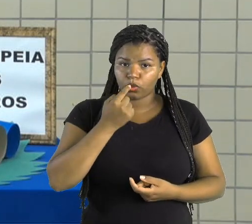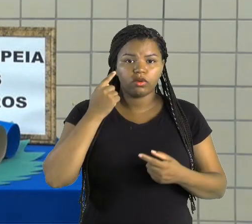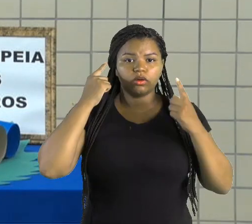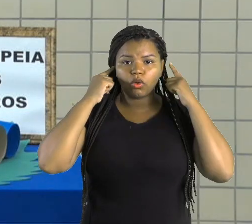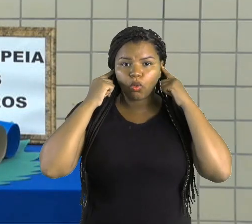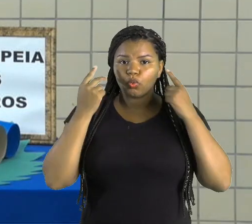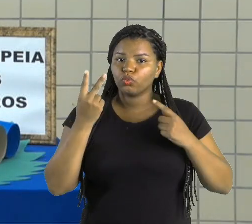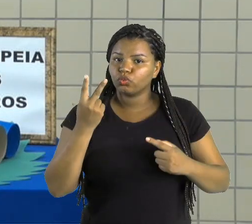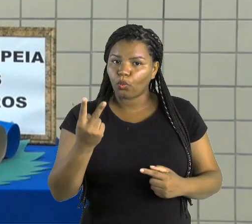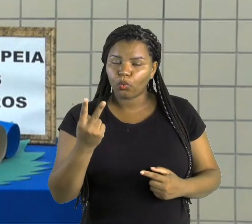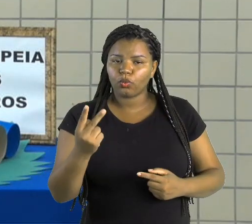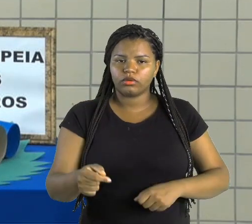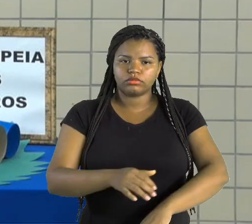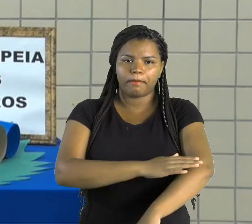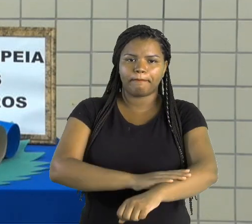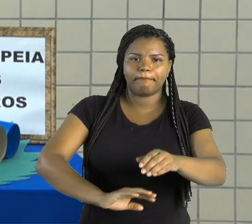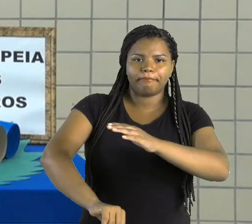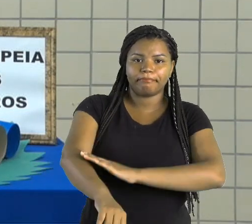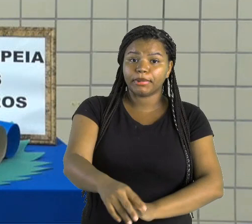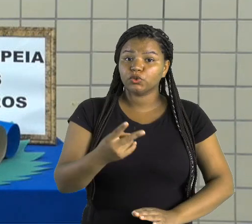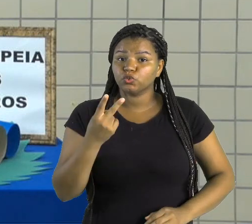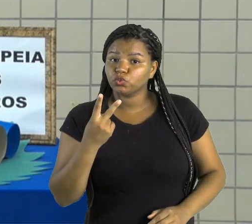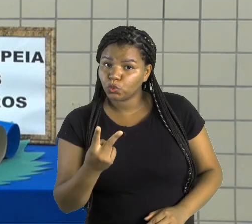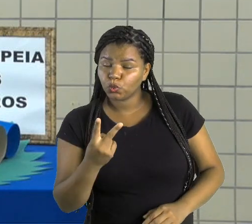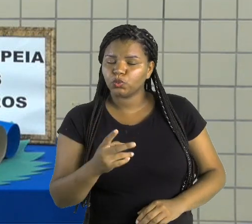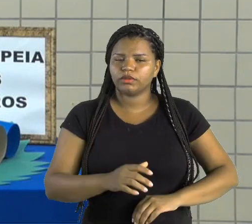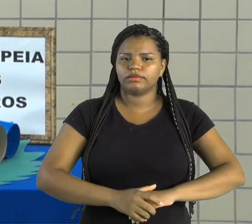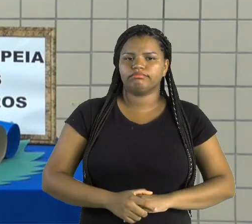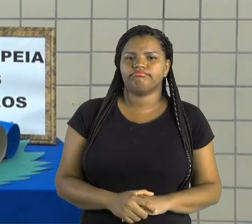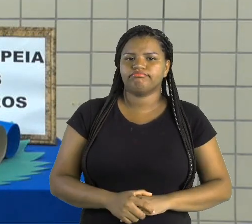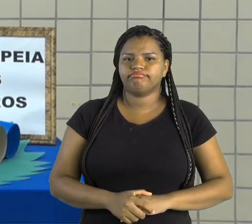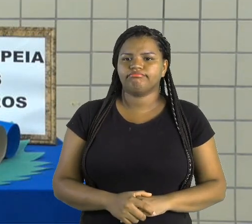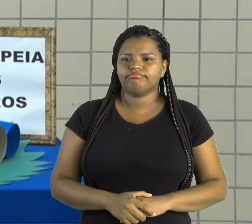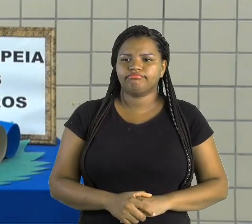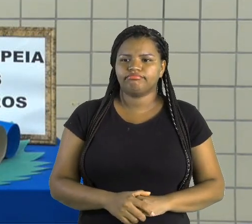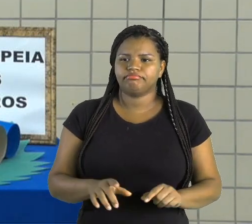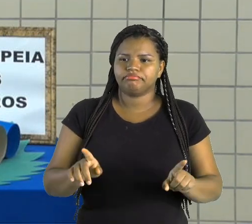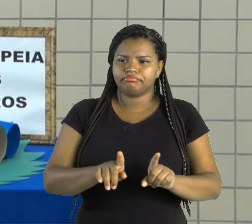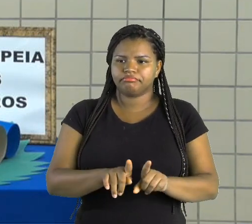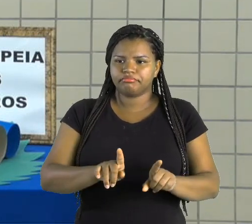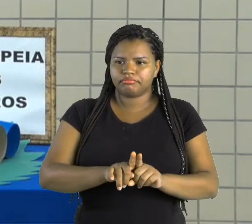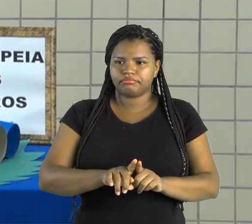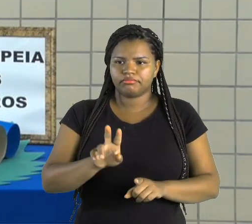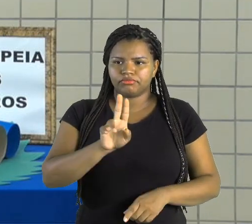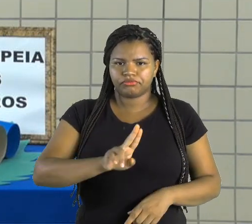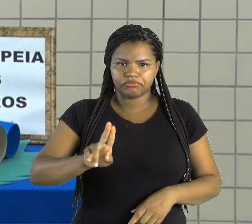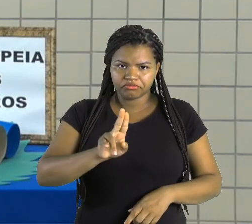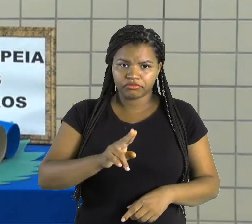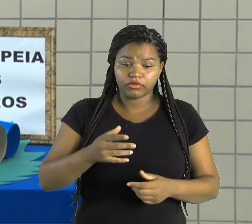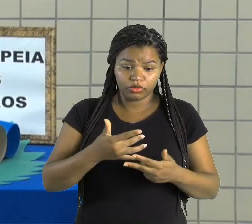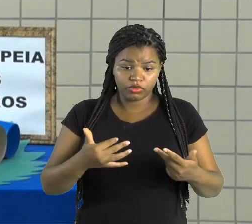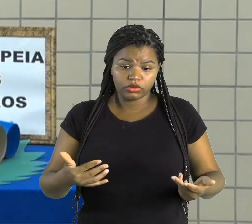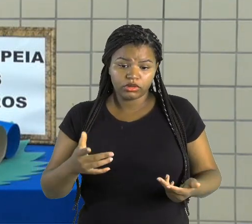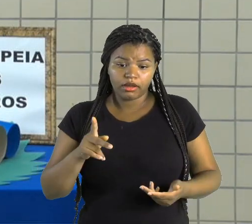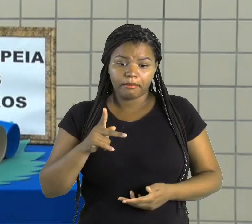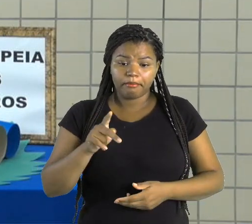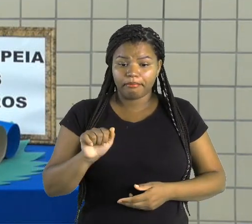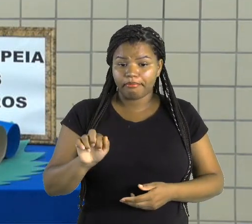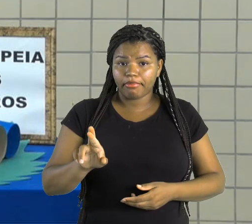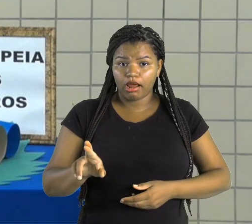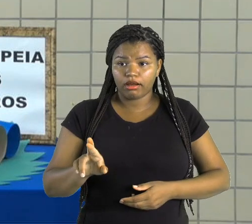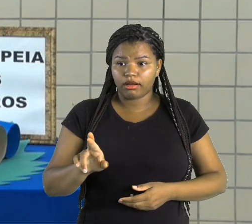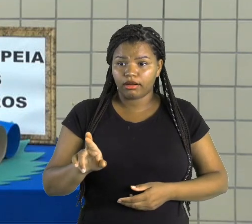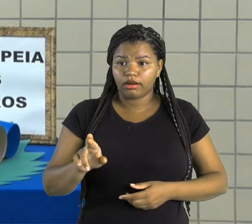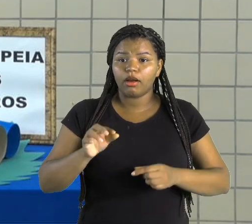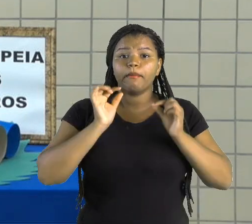de braços, um par de pernas, como também usamos algumas coisas que são impar. Por exemplo, um par